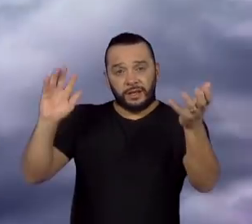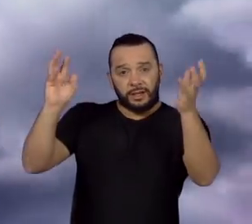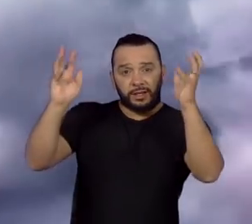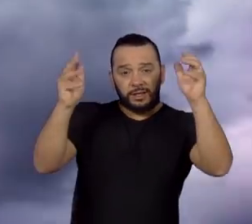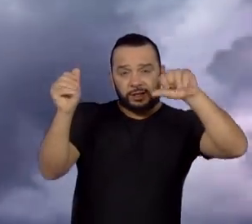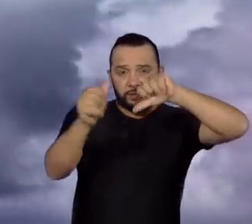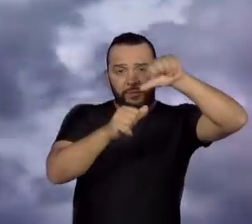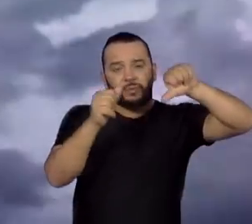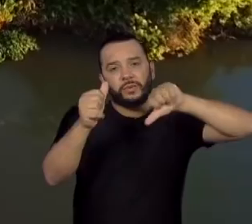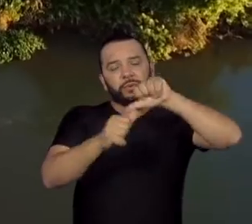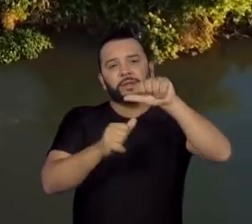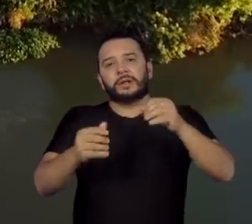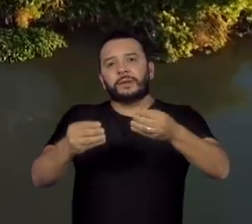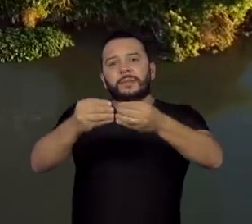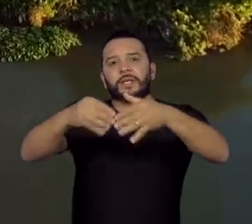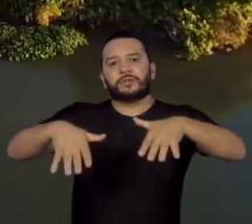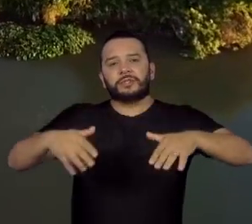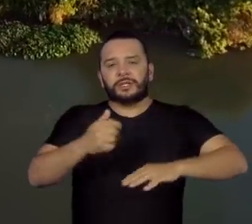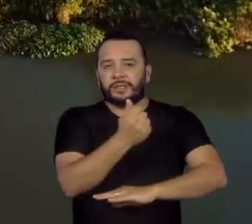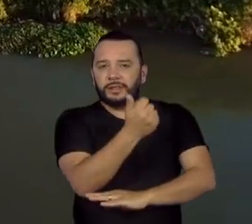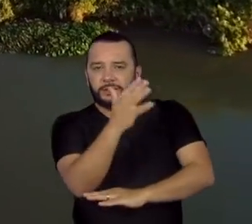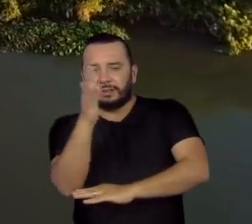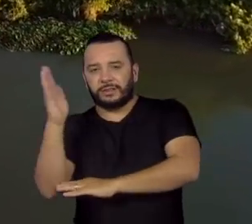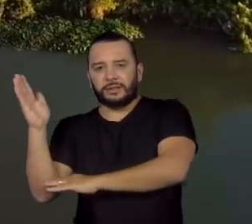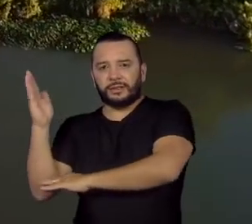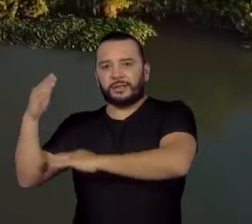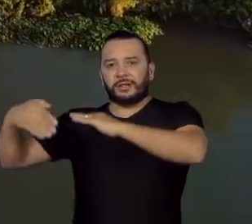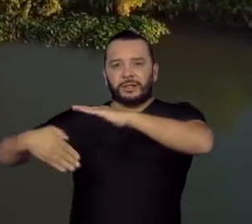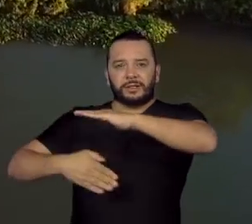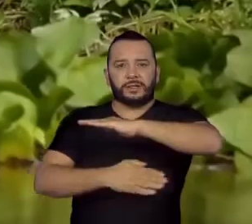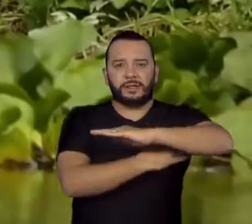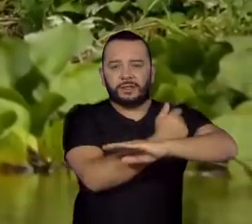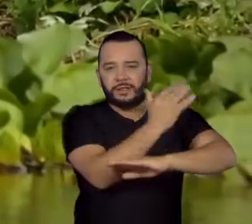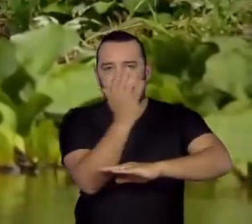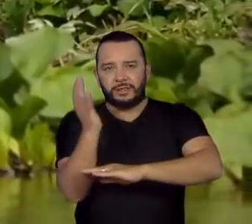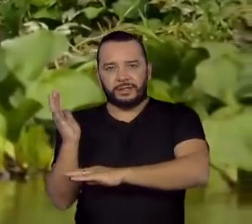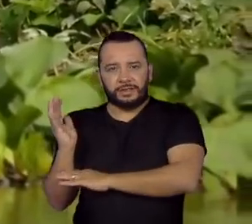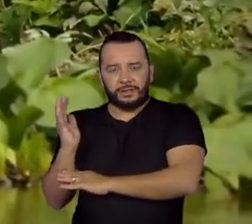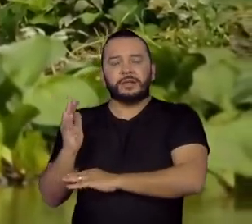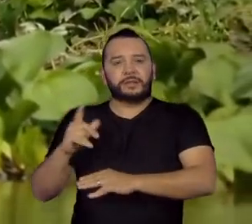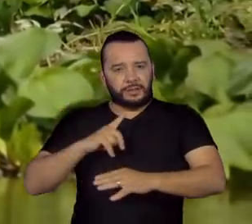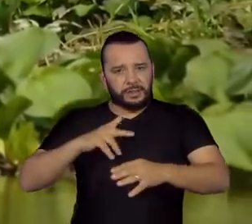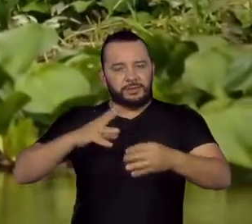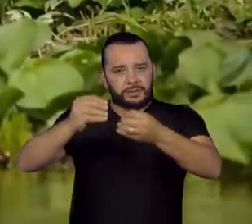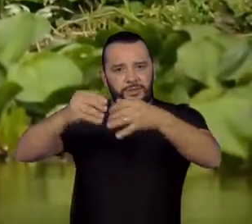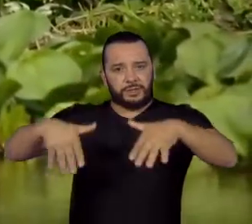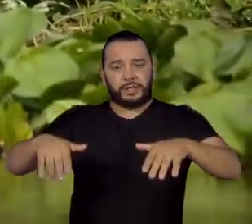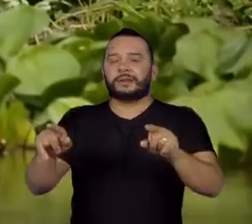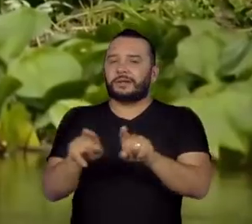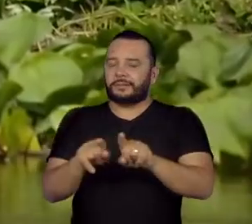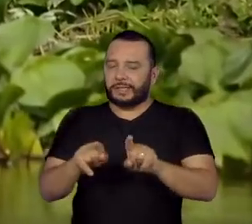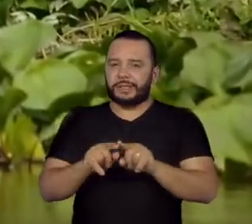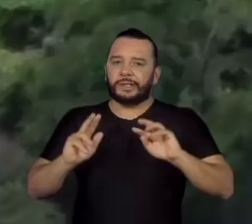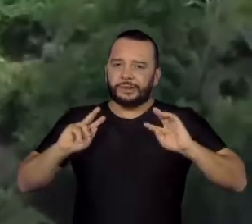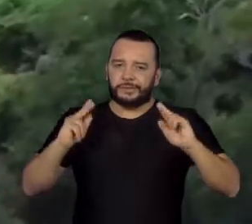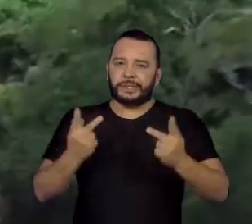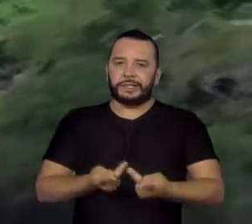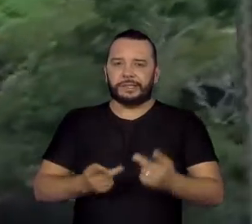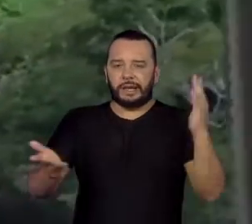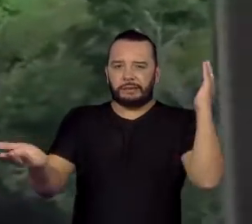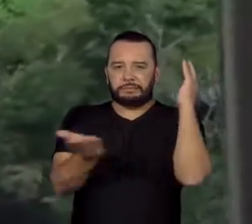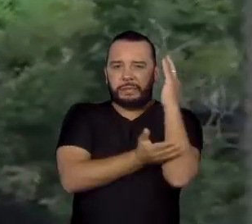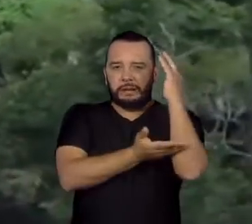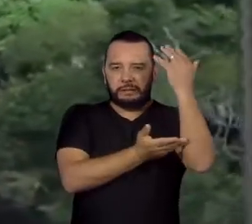afetam a biodiversidade, causam a perda de espécies. A ação humana coloca mais lenha nesta fogueira.